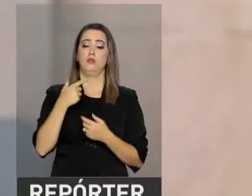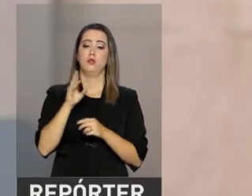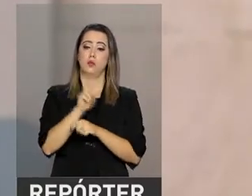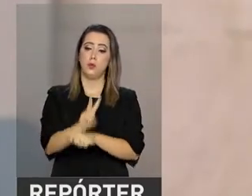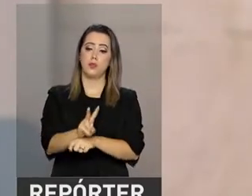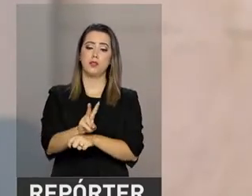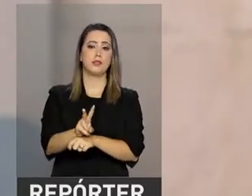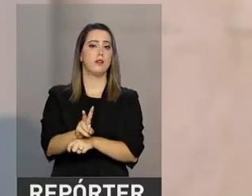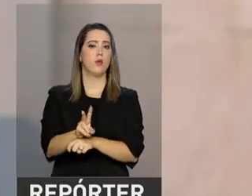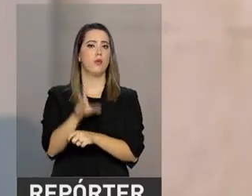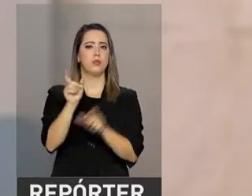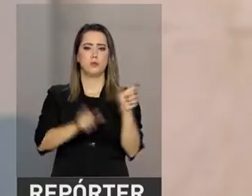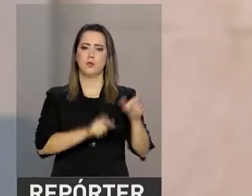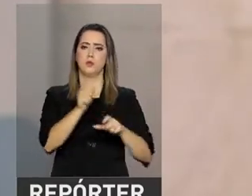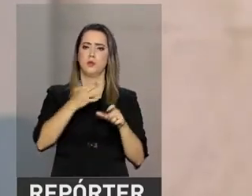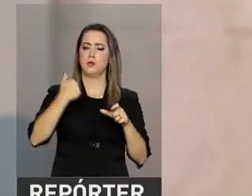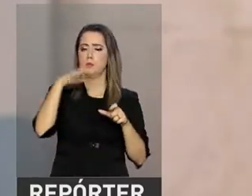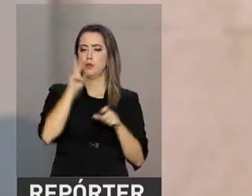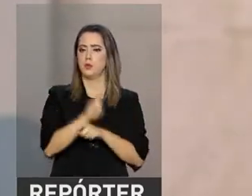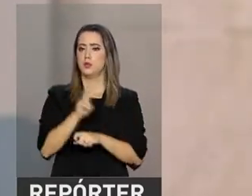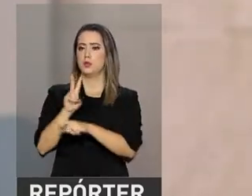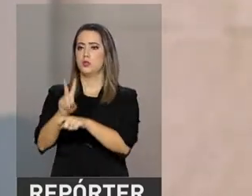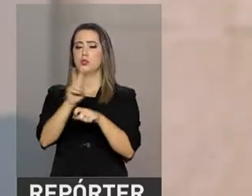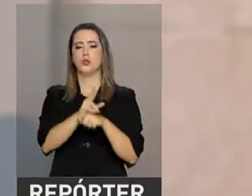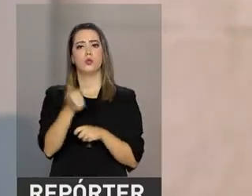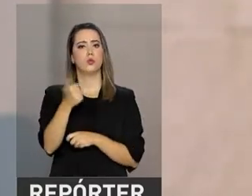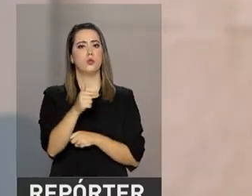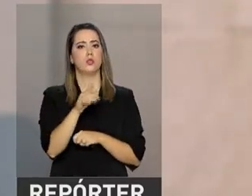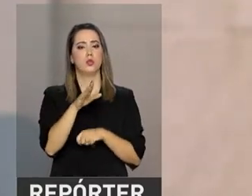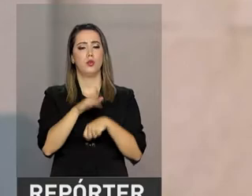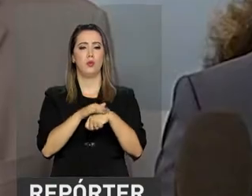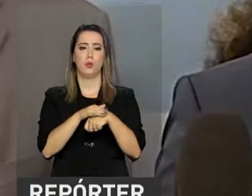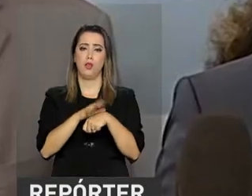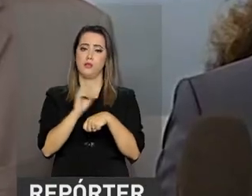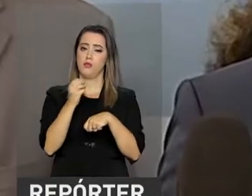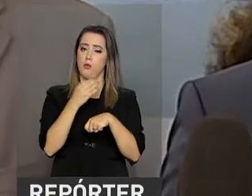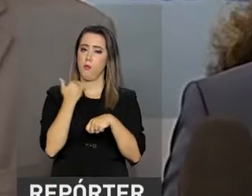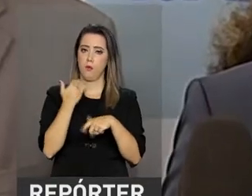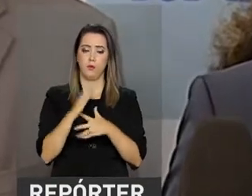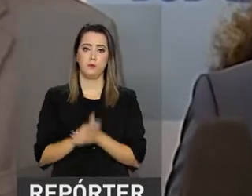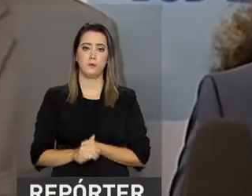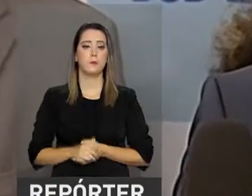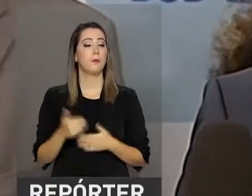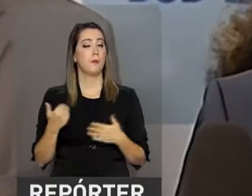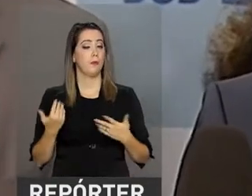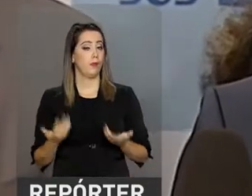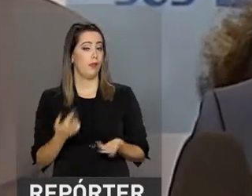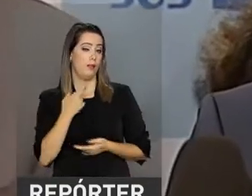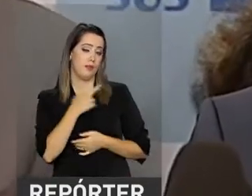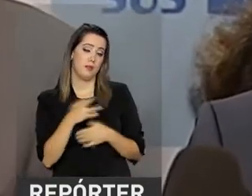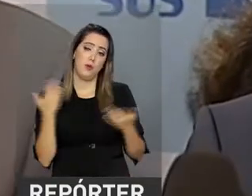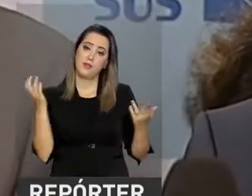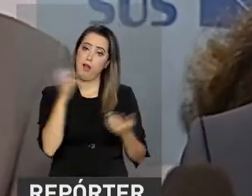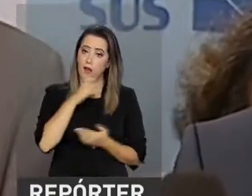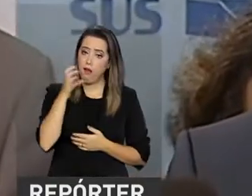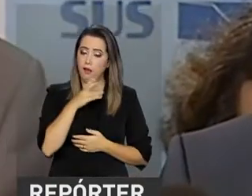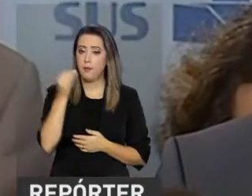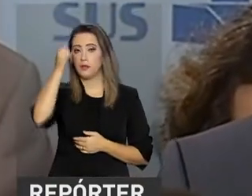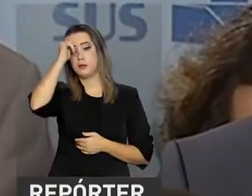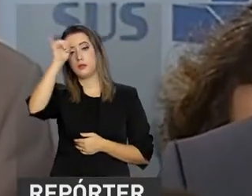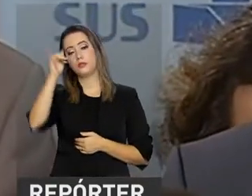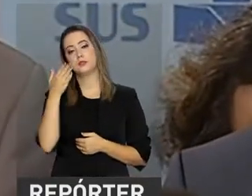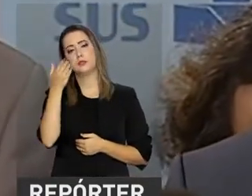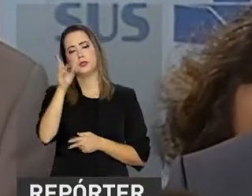protegidas e que nós não tenhamos aumento nem número de casos e de óbitos uma solução para evitar que